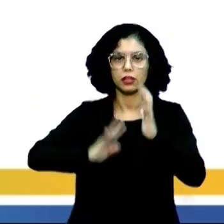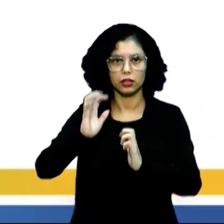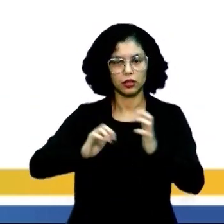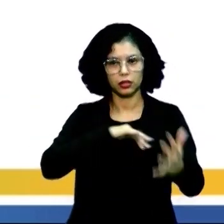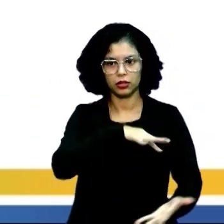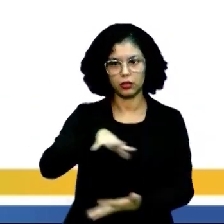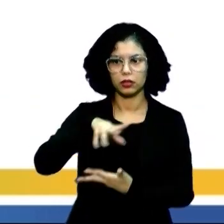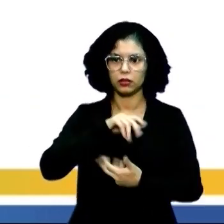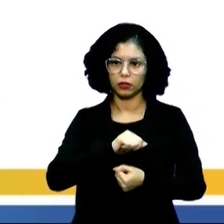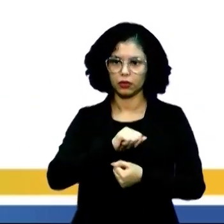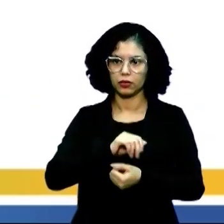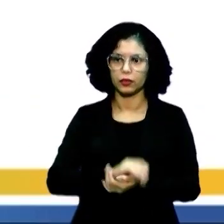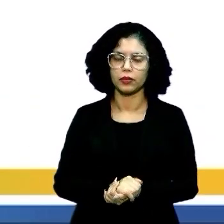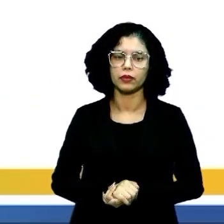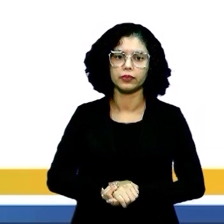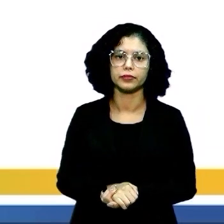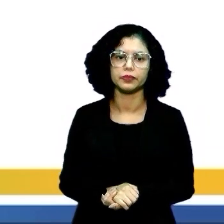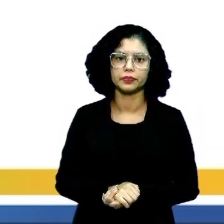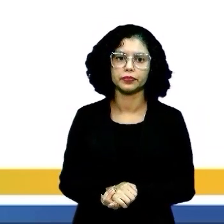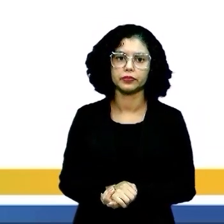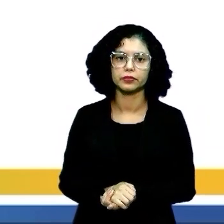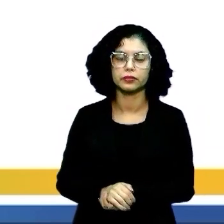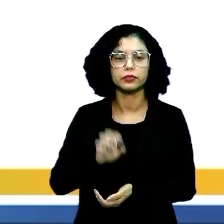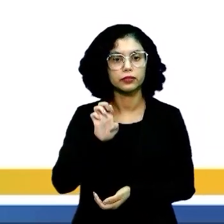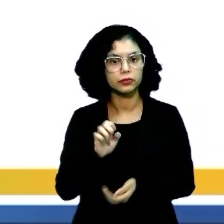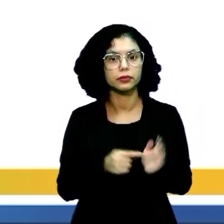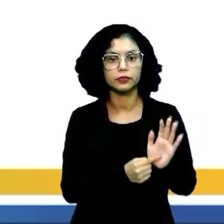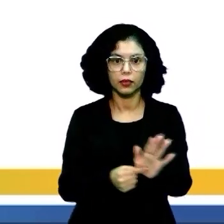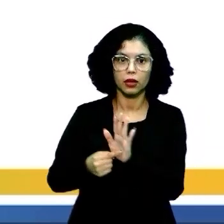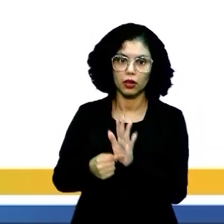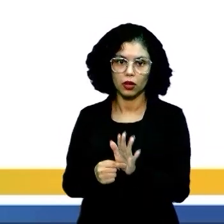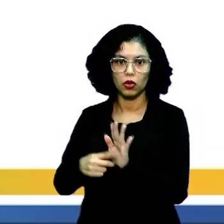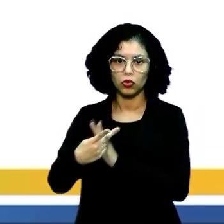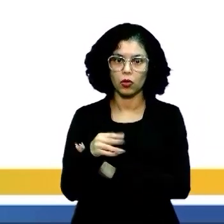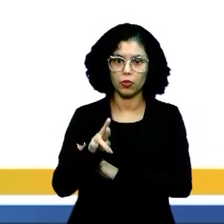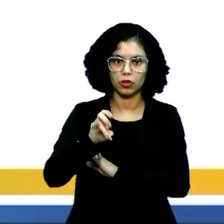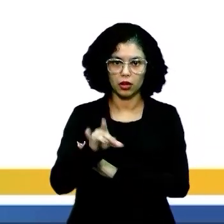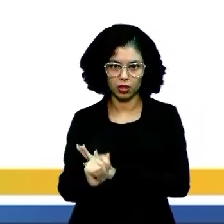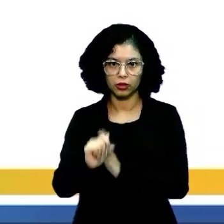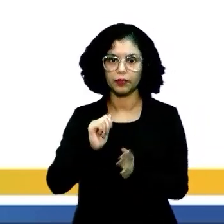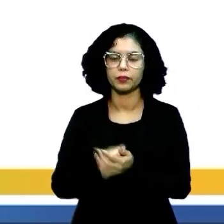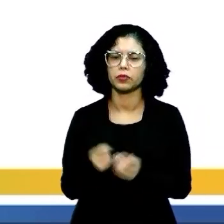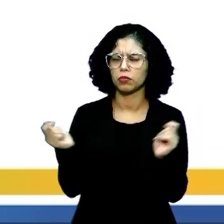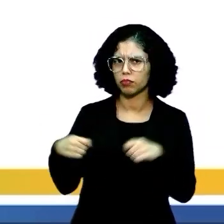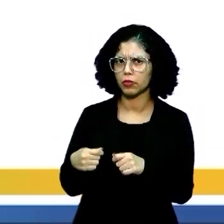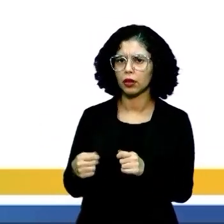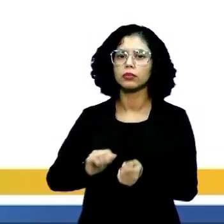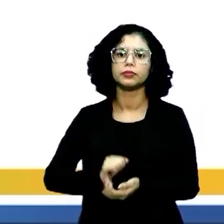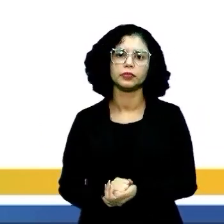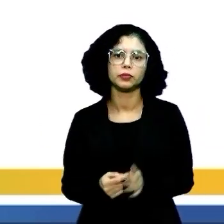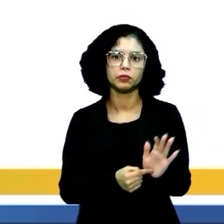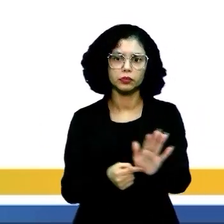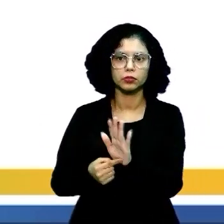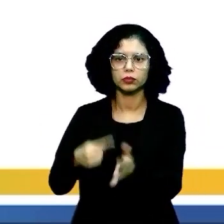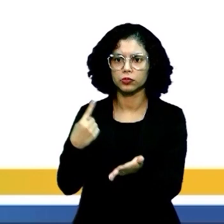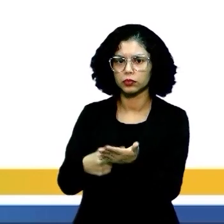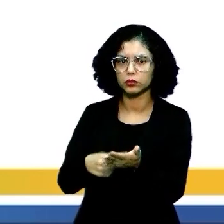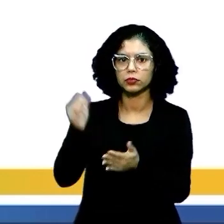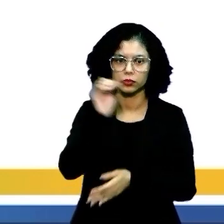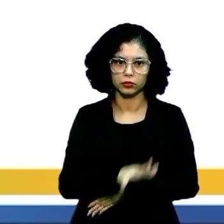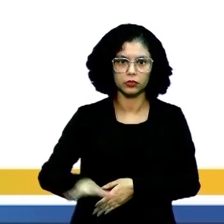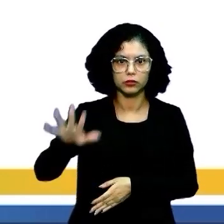se tratando de conflitos mundiais. Ou letra E, se mostra ponderada, pois priorizou os